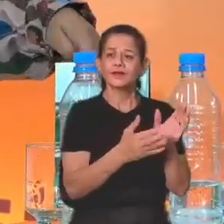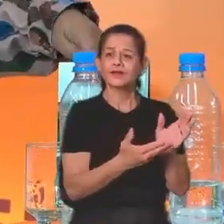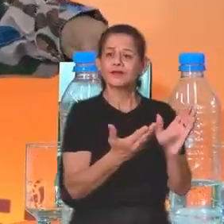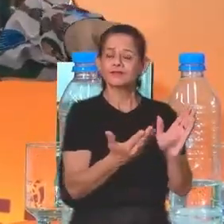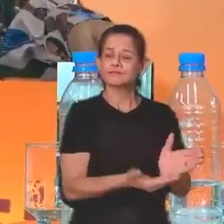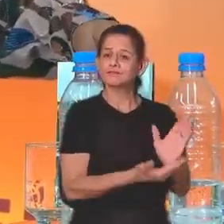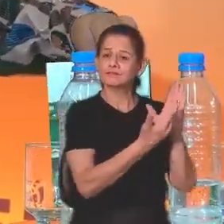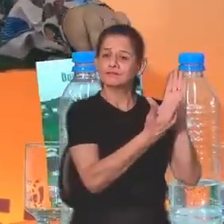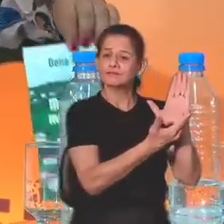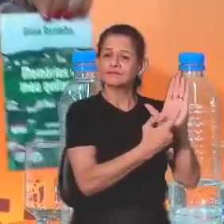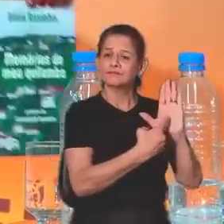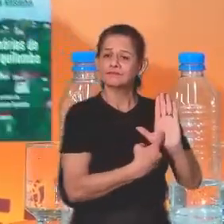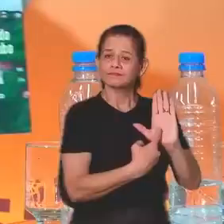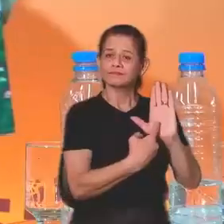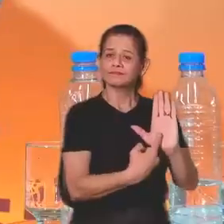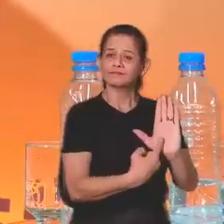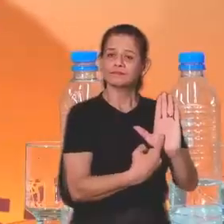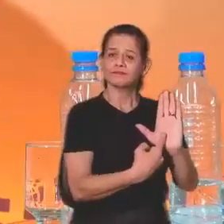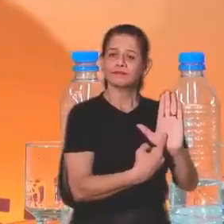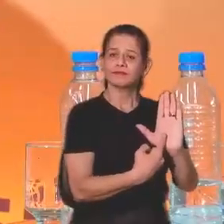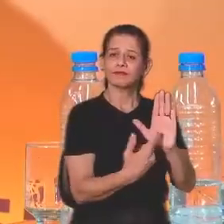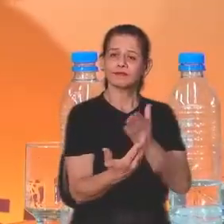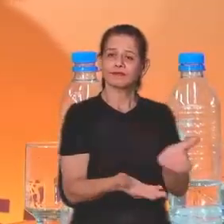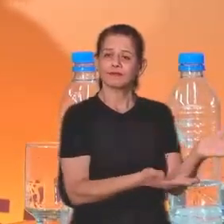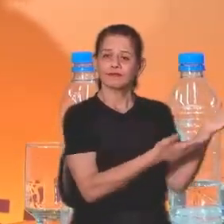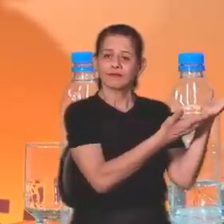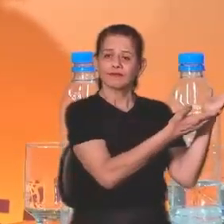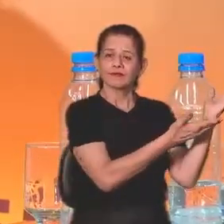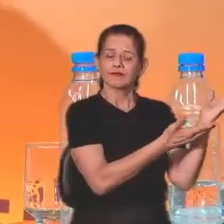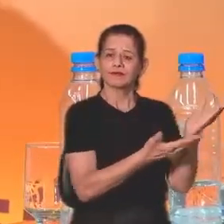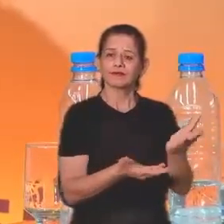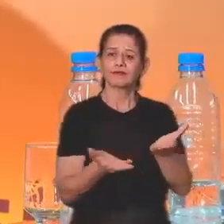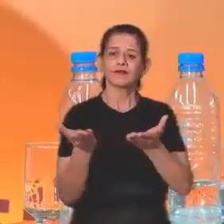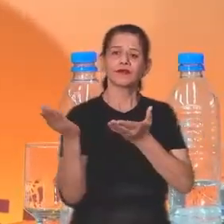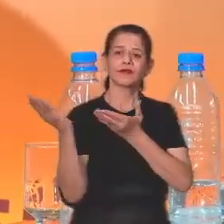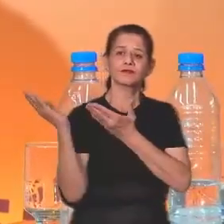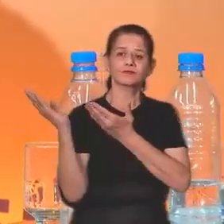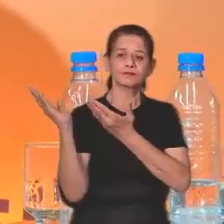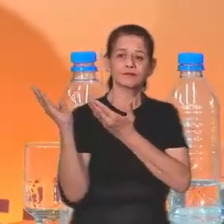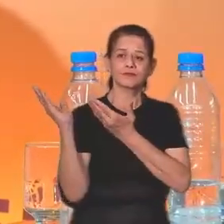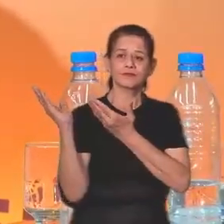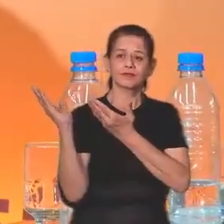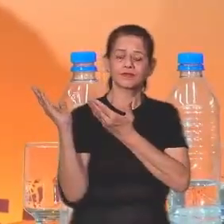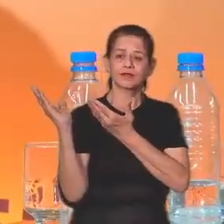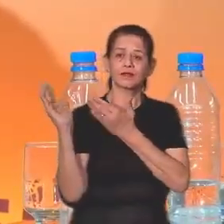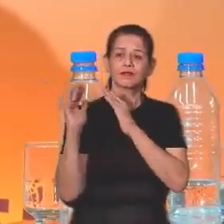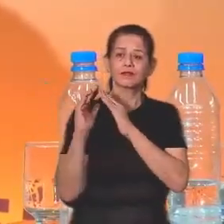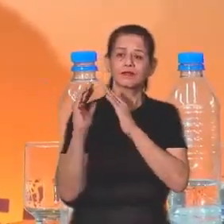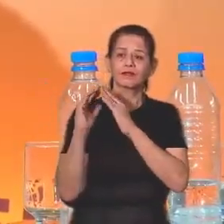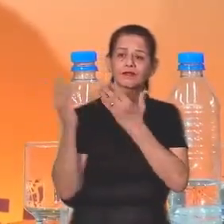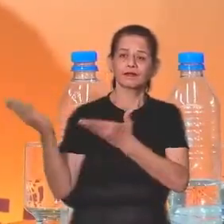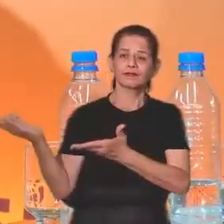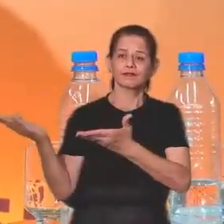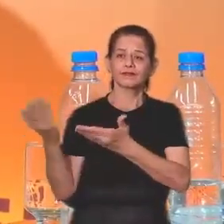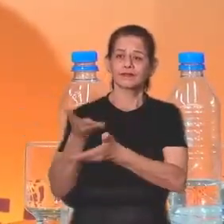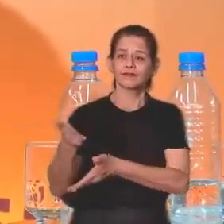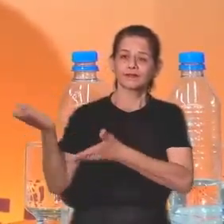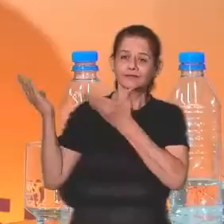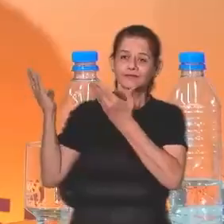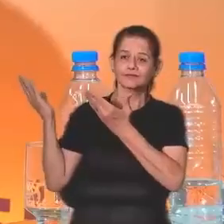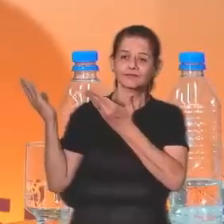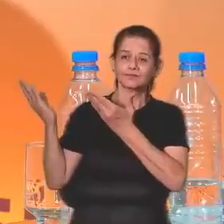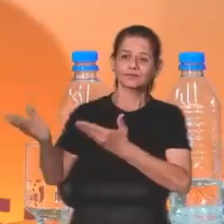o livro autoral, né, vou aqui mostrá-lo aqui para vocês que estão em casa, que ainda não tiveram a chance de